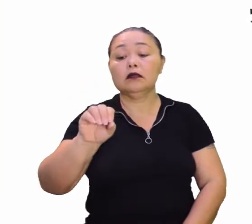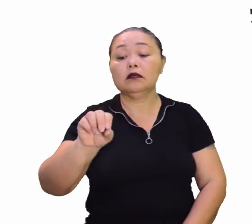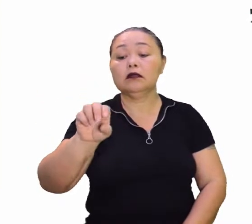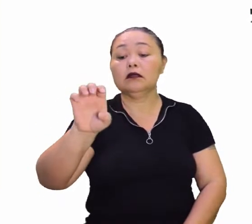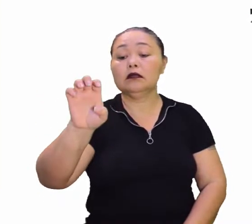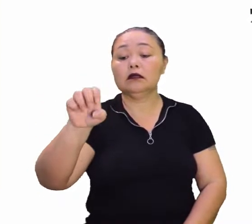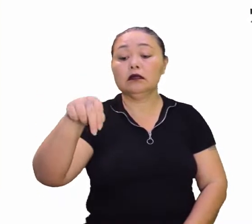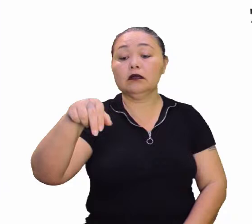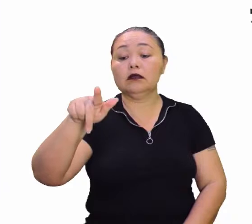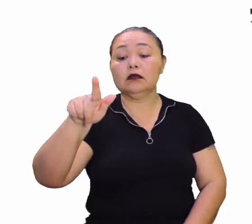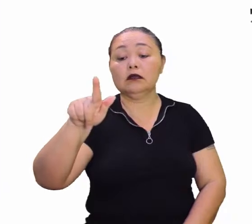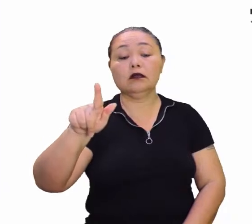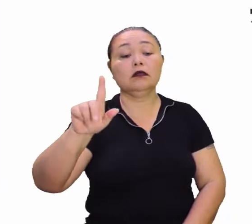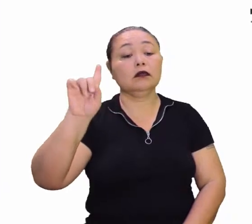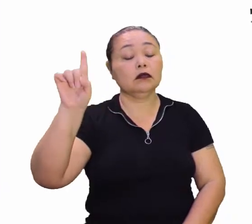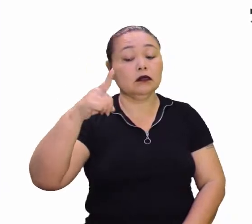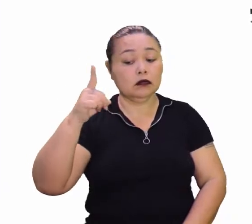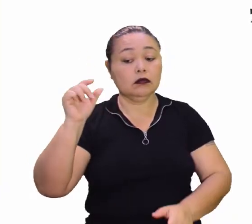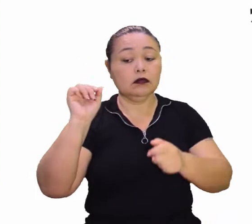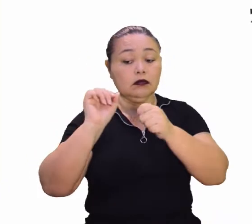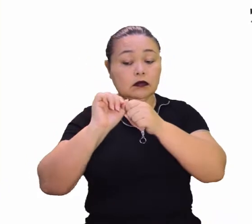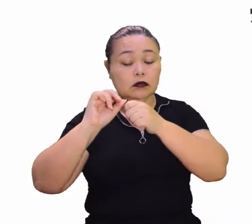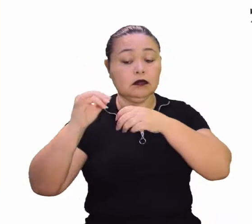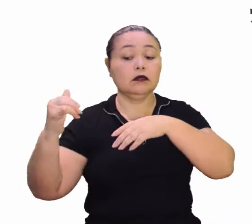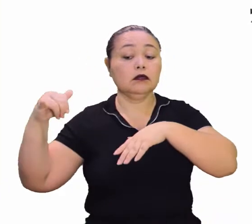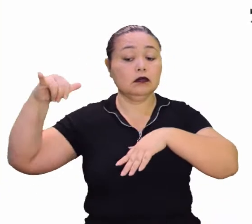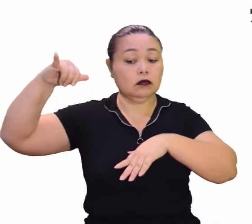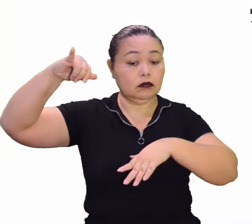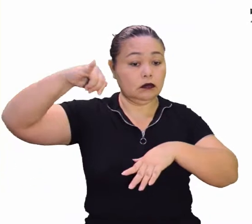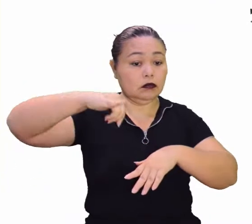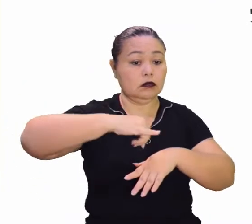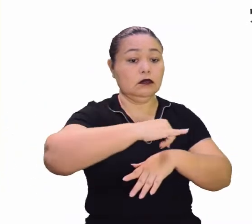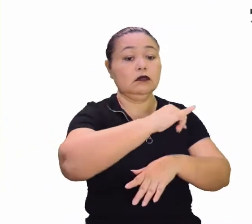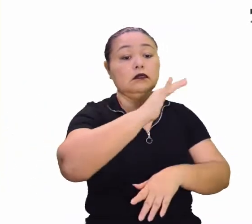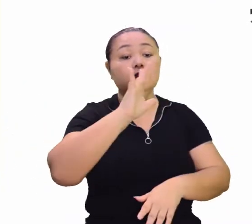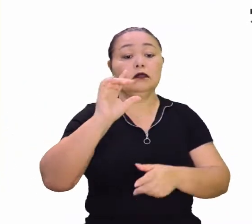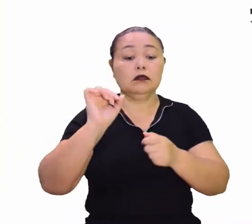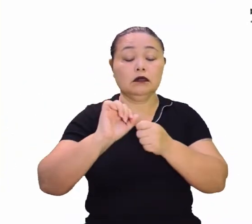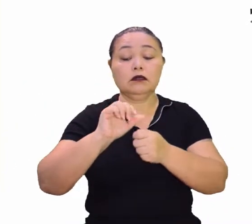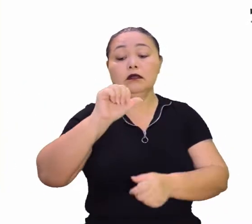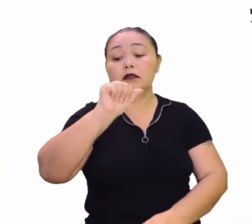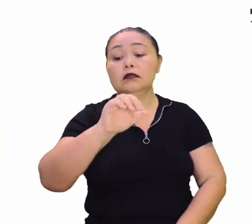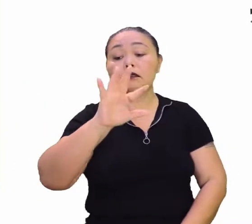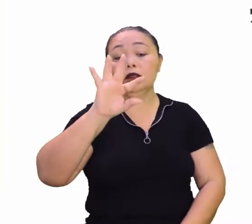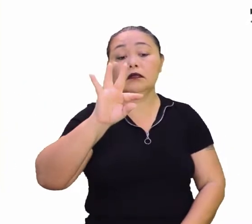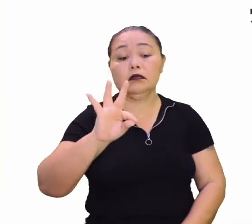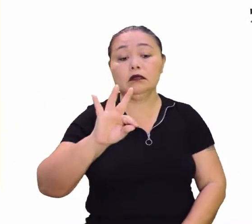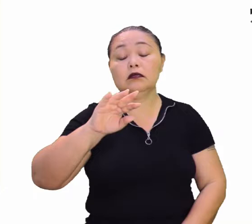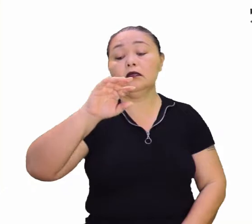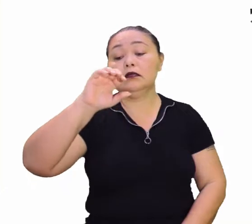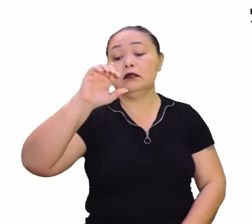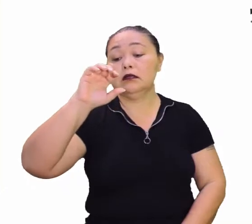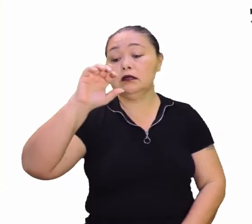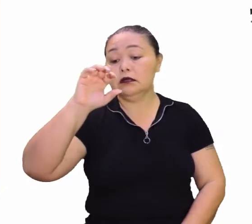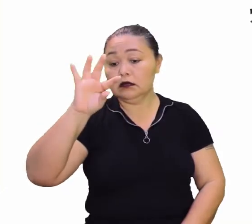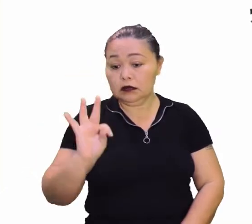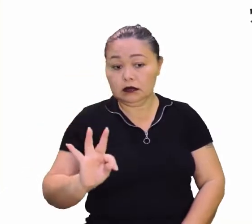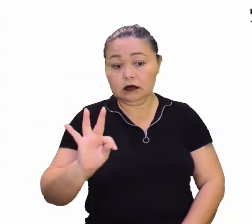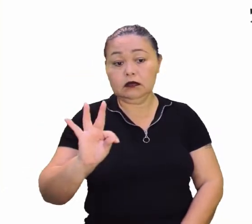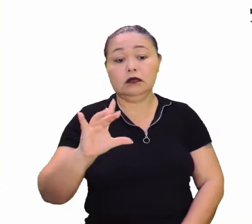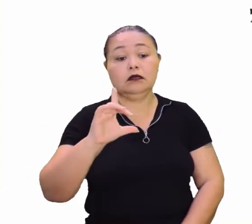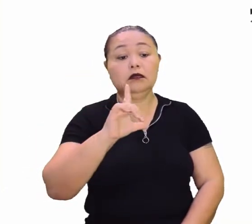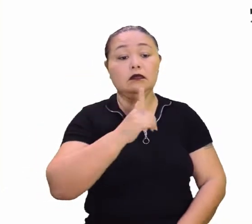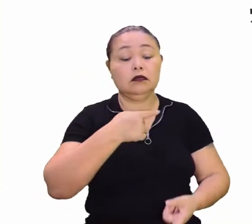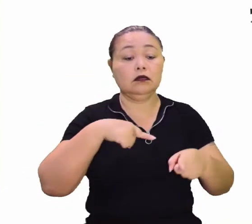Microsoft é o sistema operacional que tem nos computadores, AT&T também tecnologias de computação,